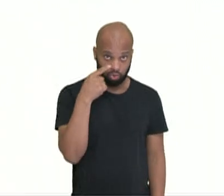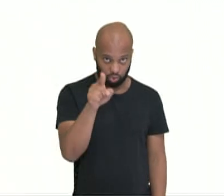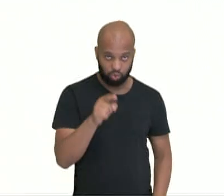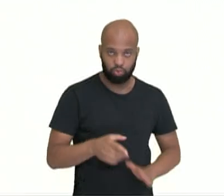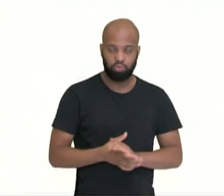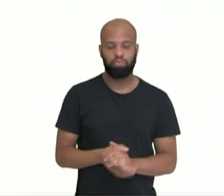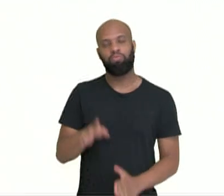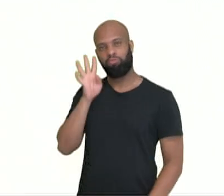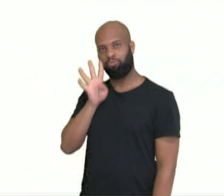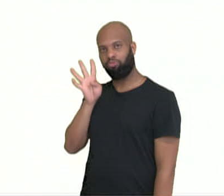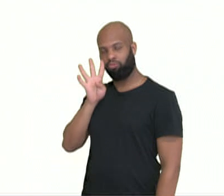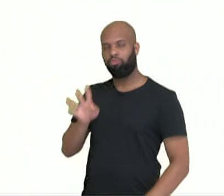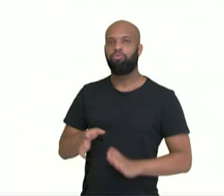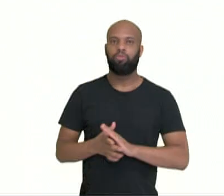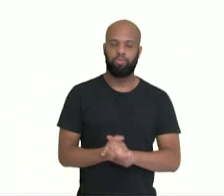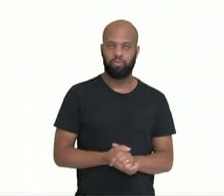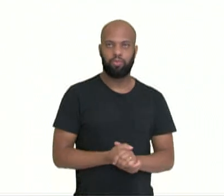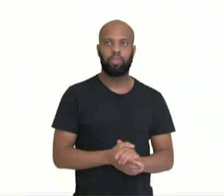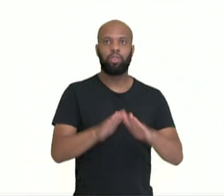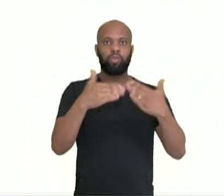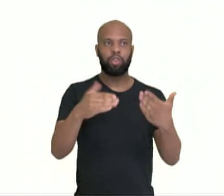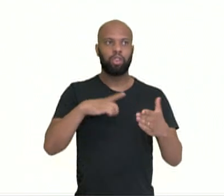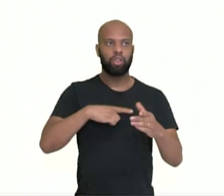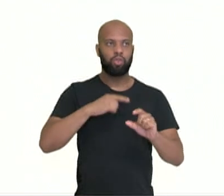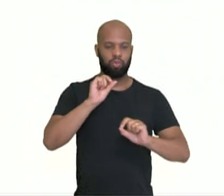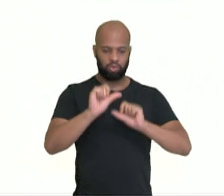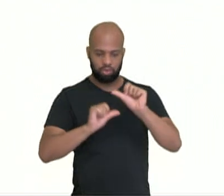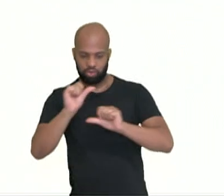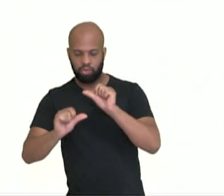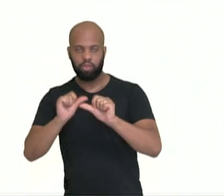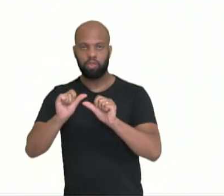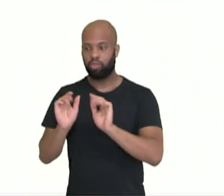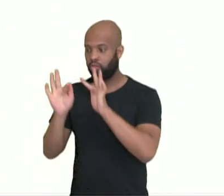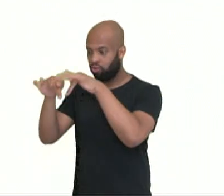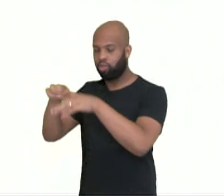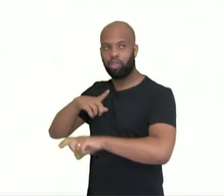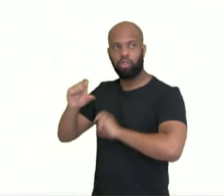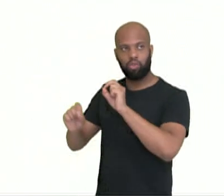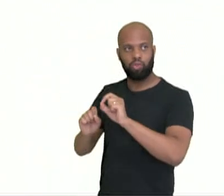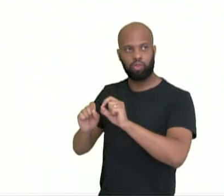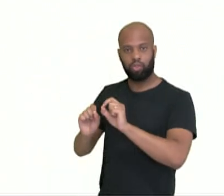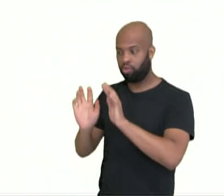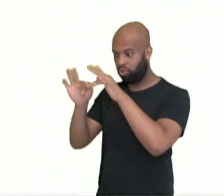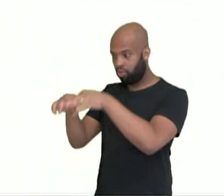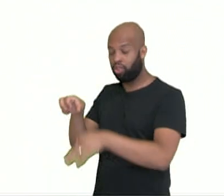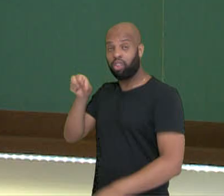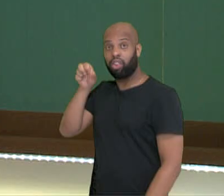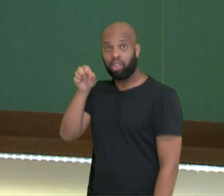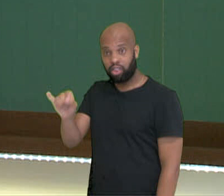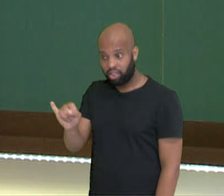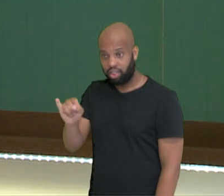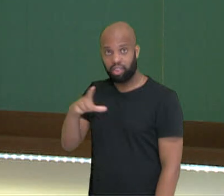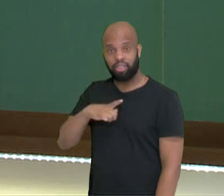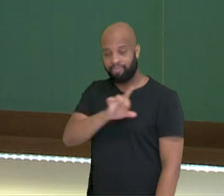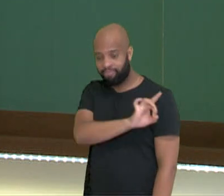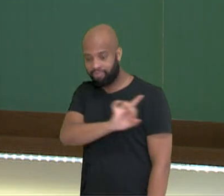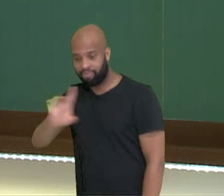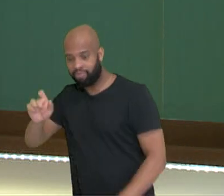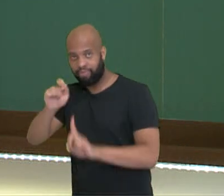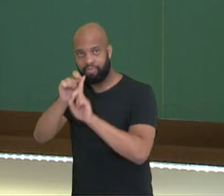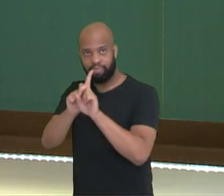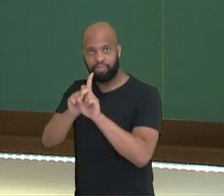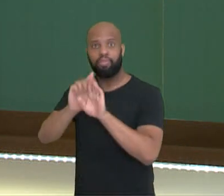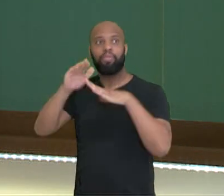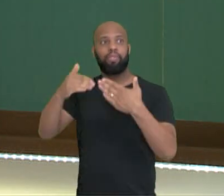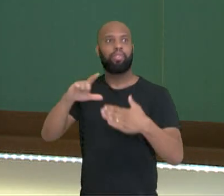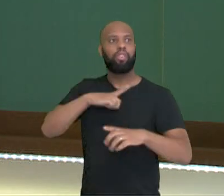7,89. Legal? Então, o reajuste final aqui que ocorreu aqui, se fosse contar cada mês o seu reajuste,